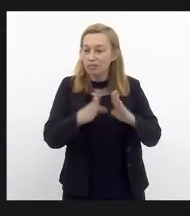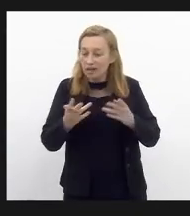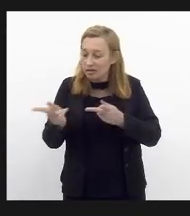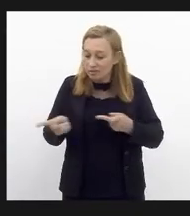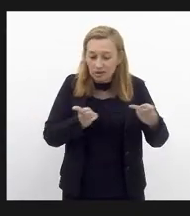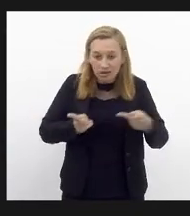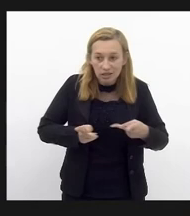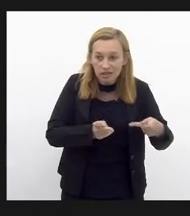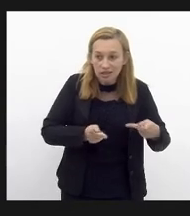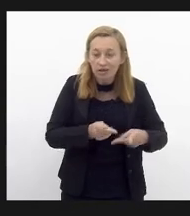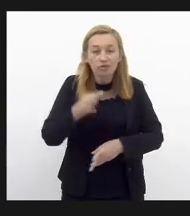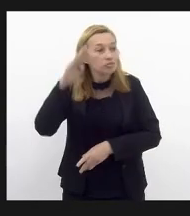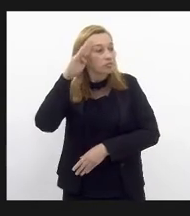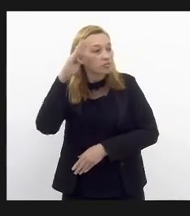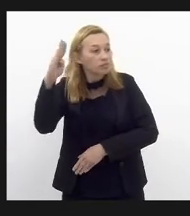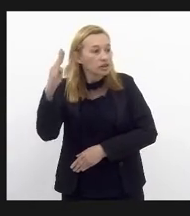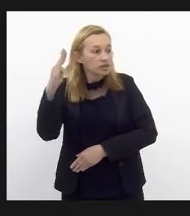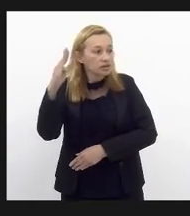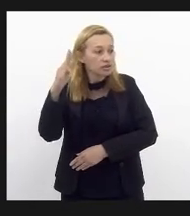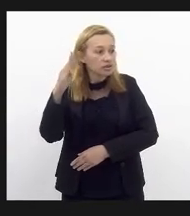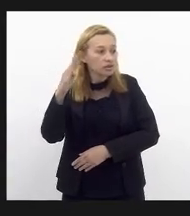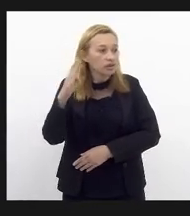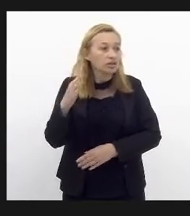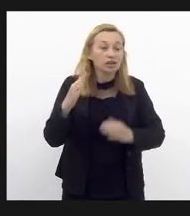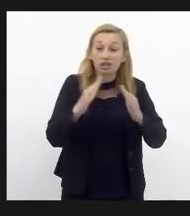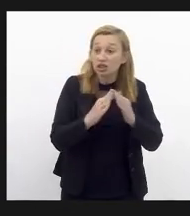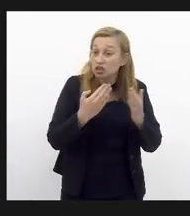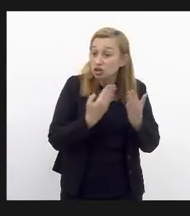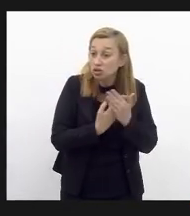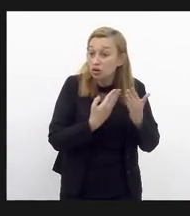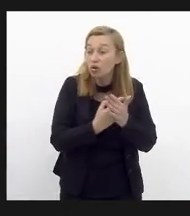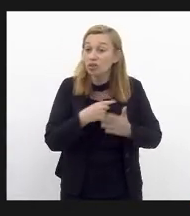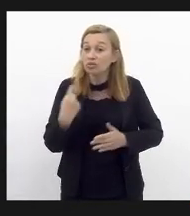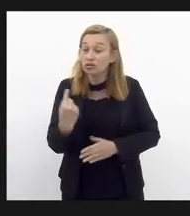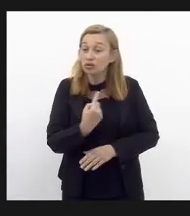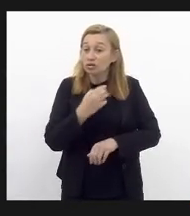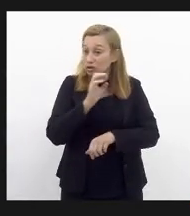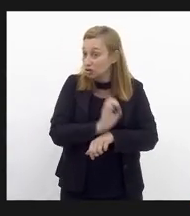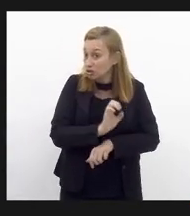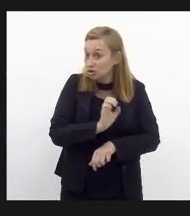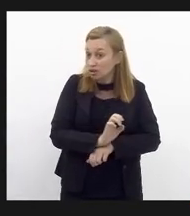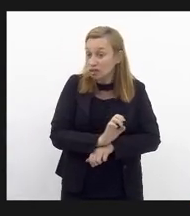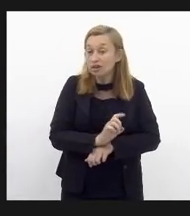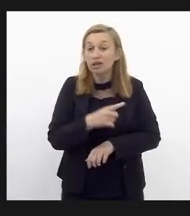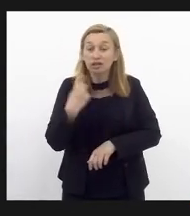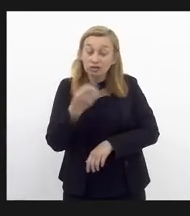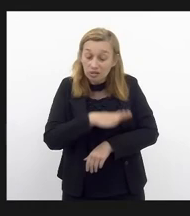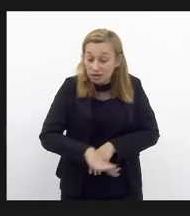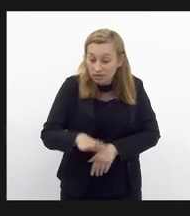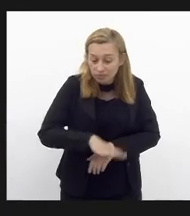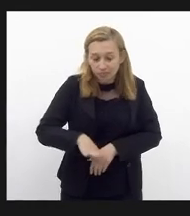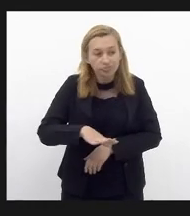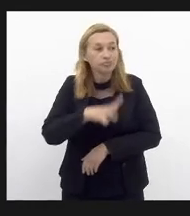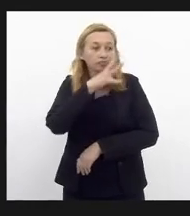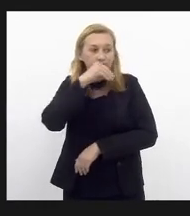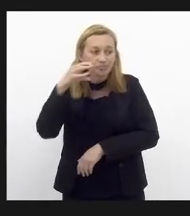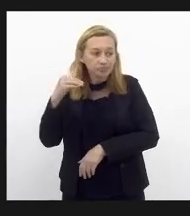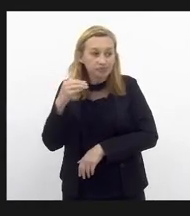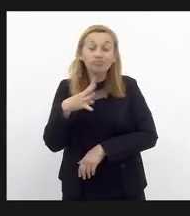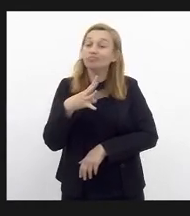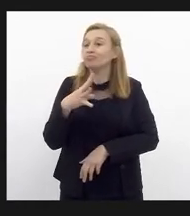visitação, principalmente para as escolas do nosso estado, para que as nossas crianças e adolescentes